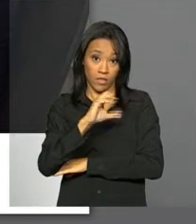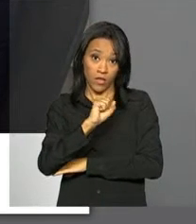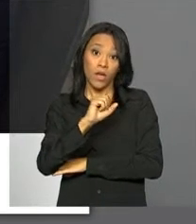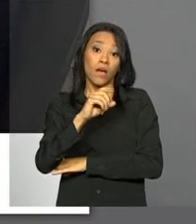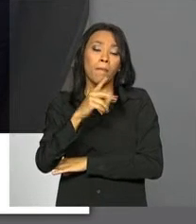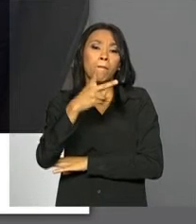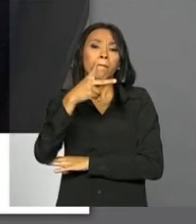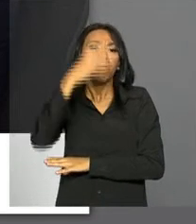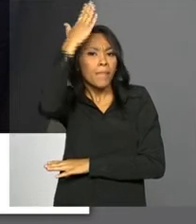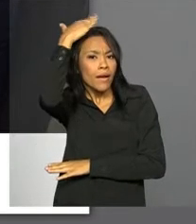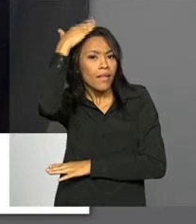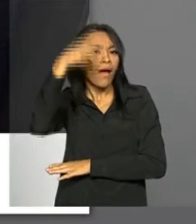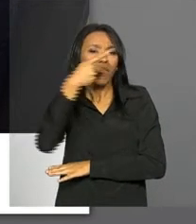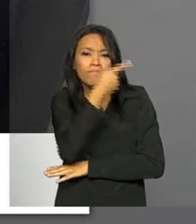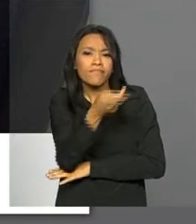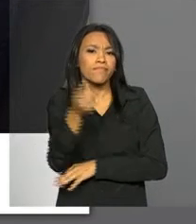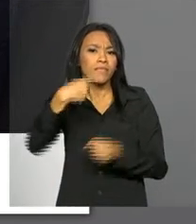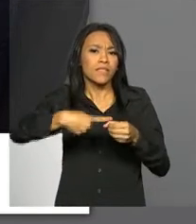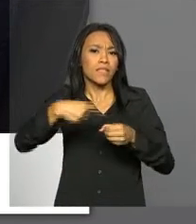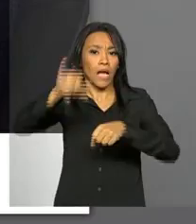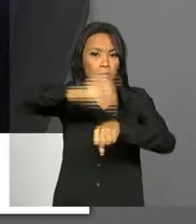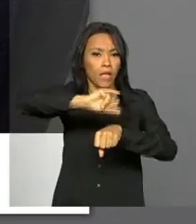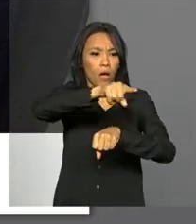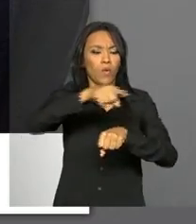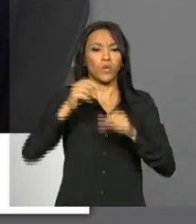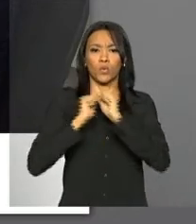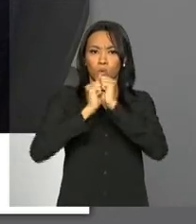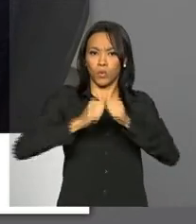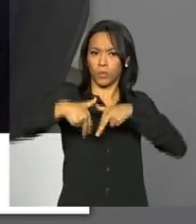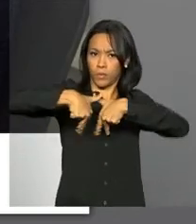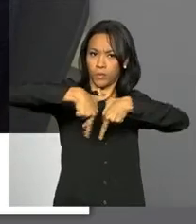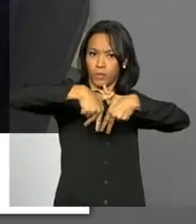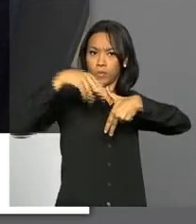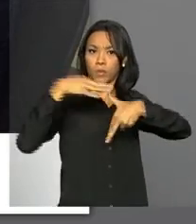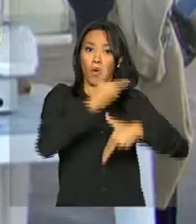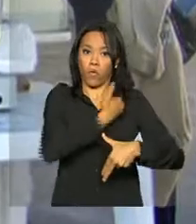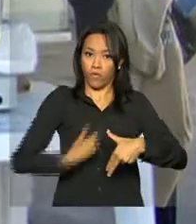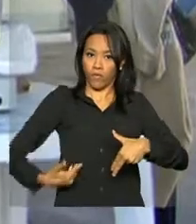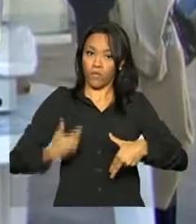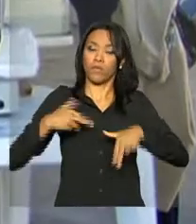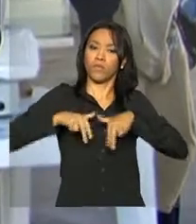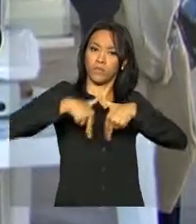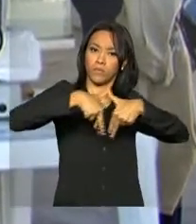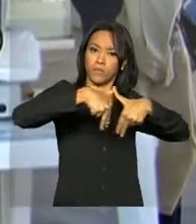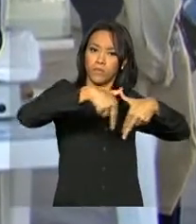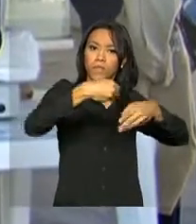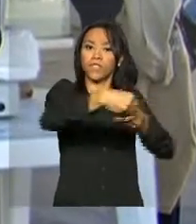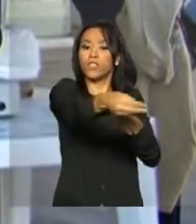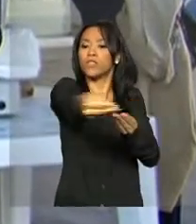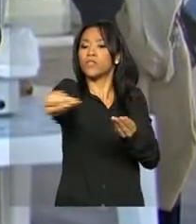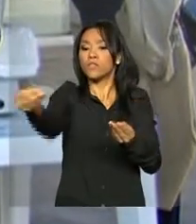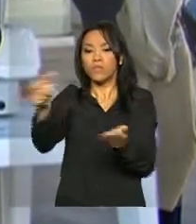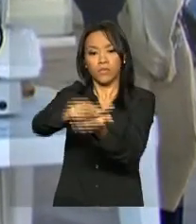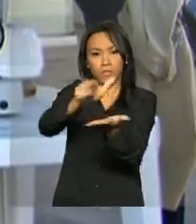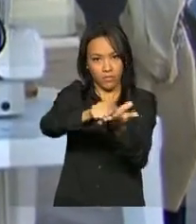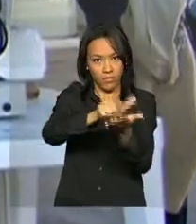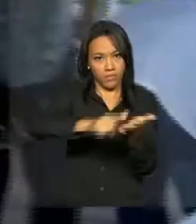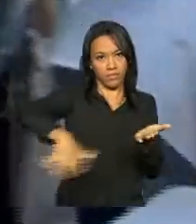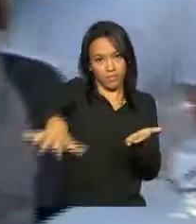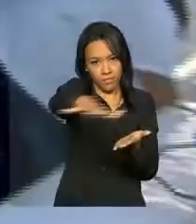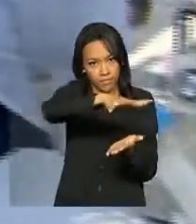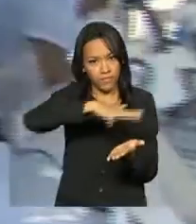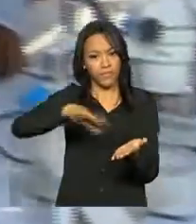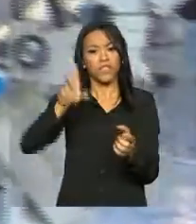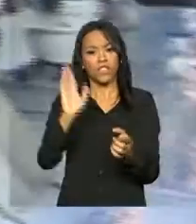com o prefeito gustavo frutti e fez uma caminhada e distribuiu panfletos no município de duque de caxias na baixada fluminense